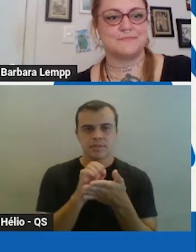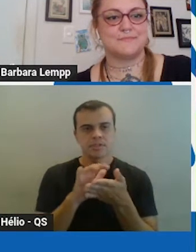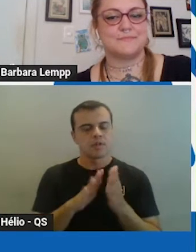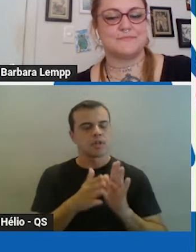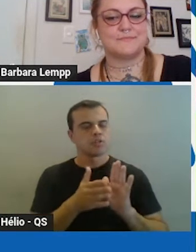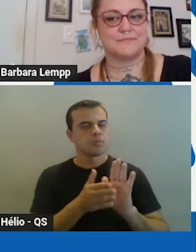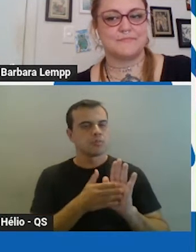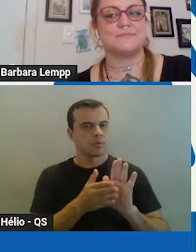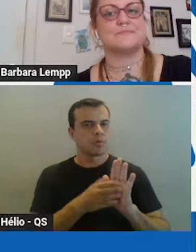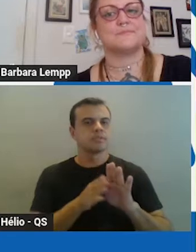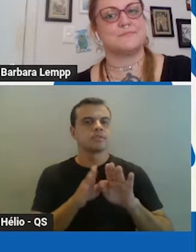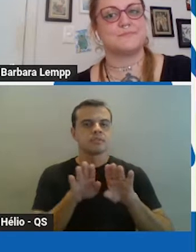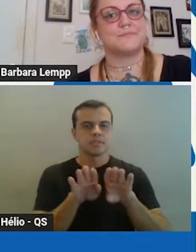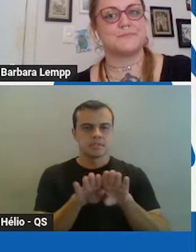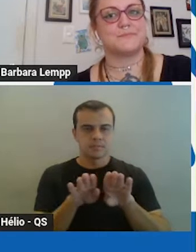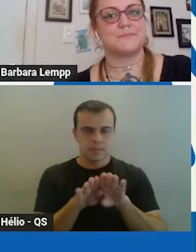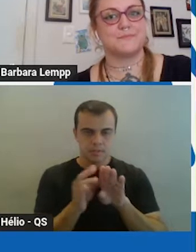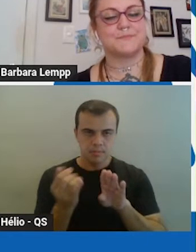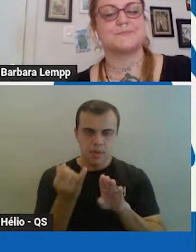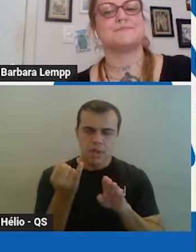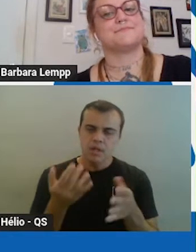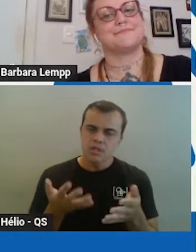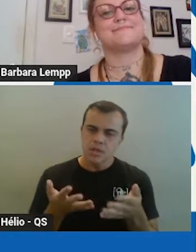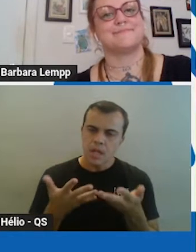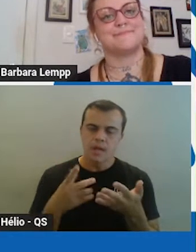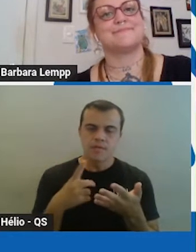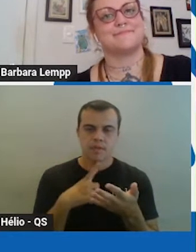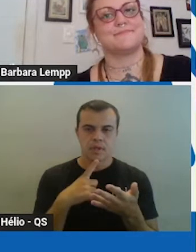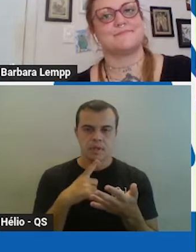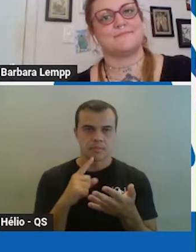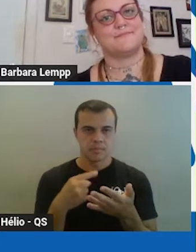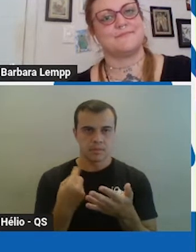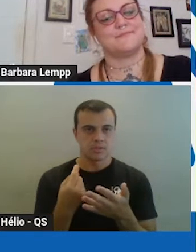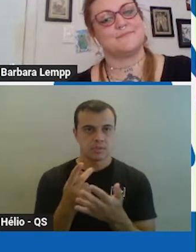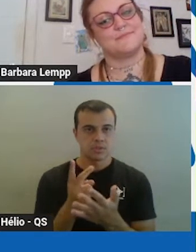propostas de atividades que são bem leves, na verdade, para a gente